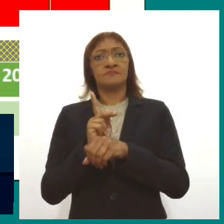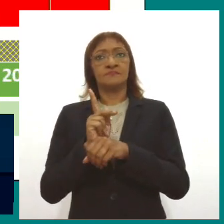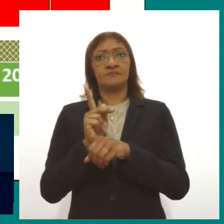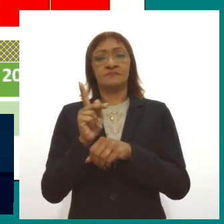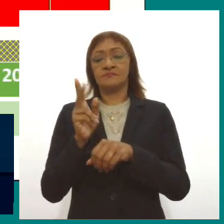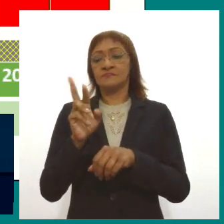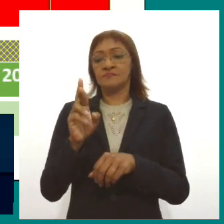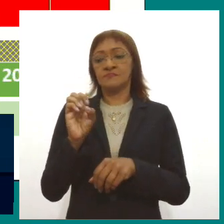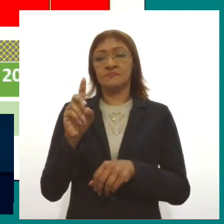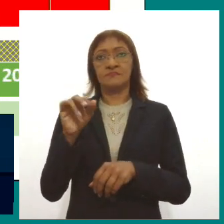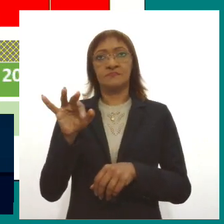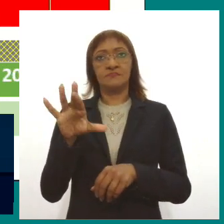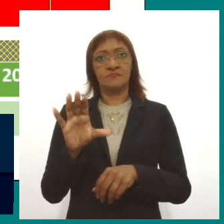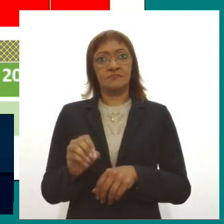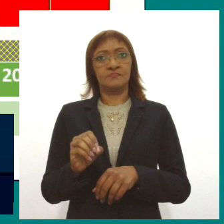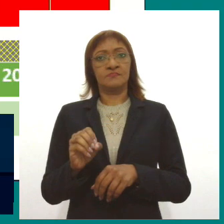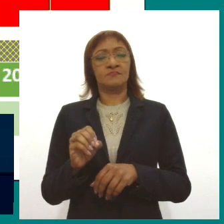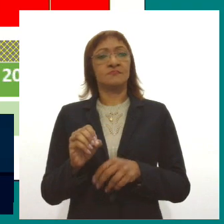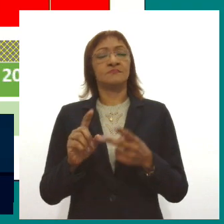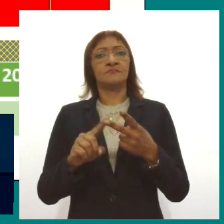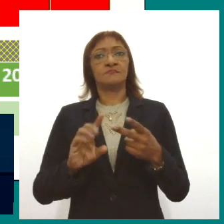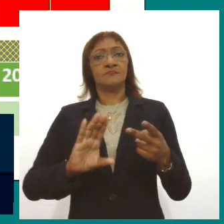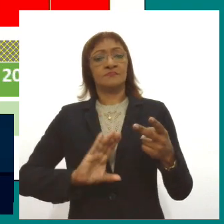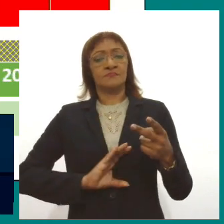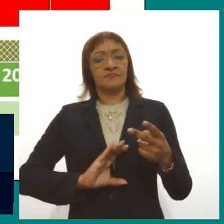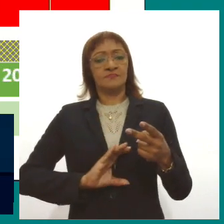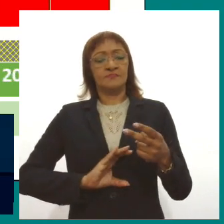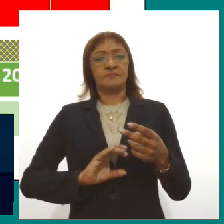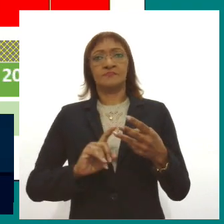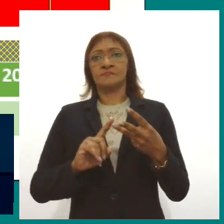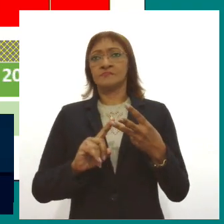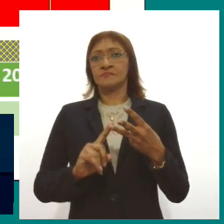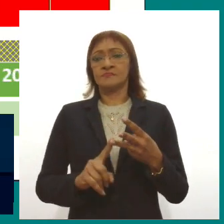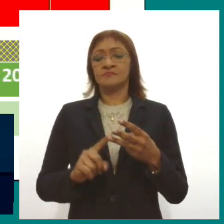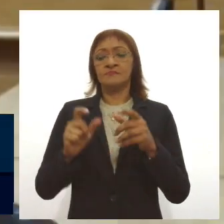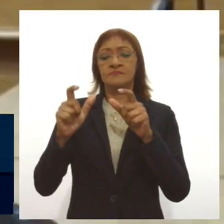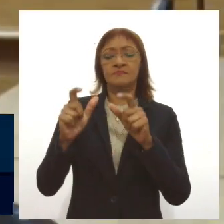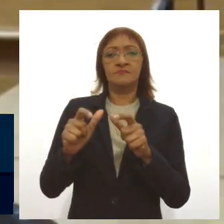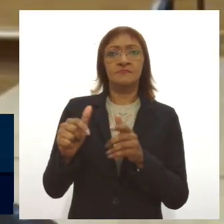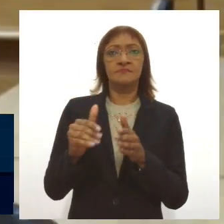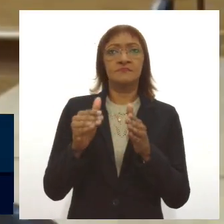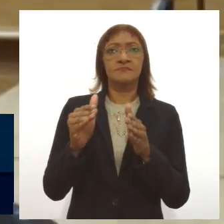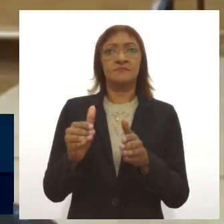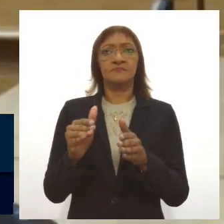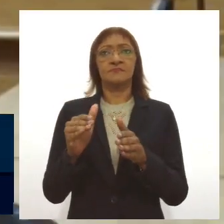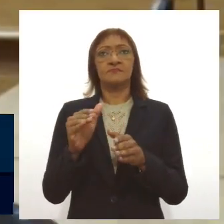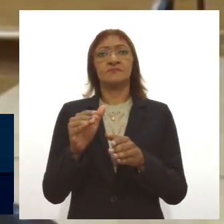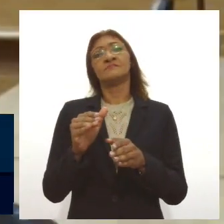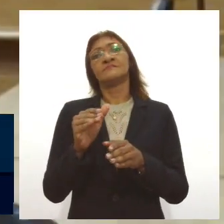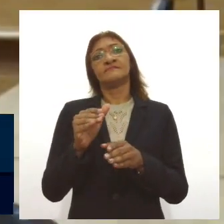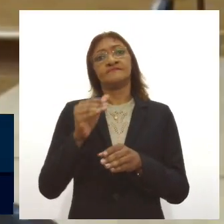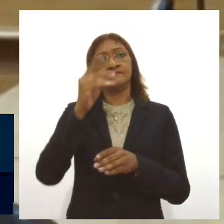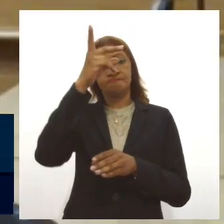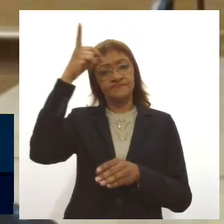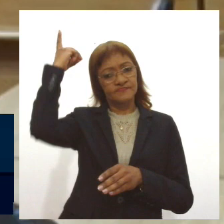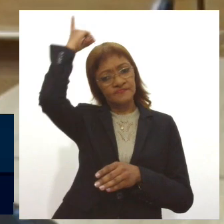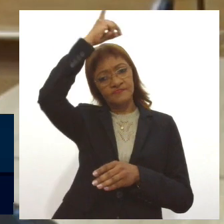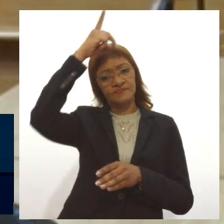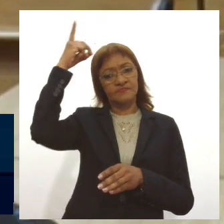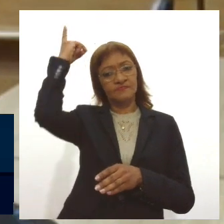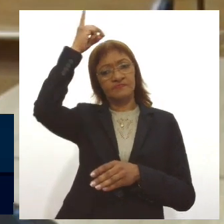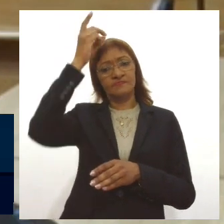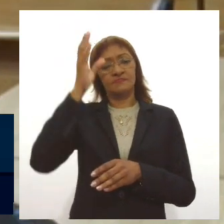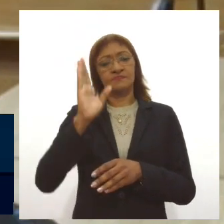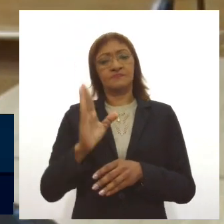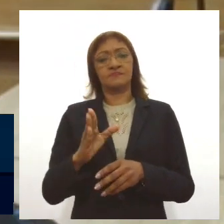Francisco, a do Mata do Junco em Capela, a do Mata do Cipó entre Siriri e Nossa Senhora das Dores, a APA